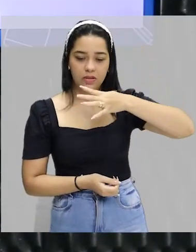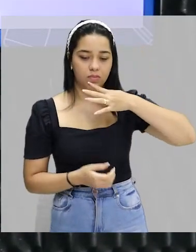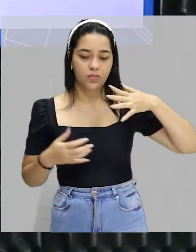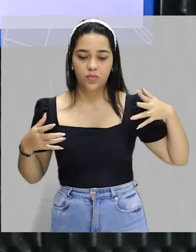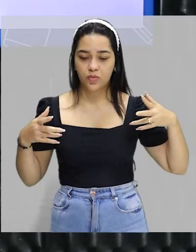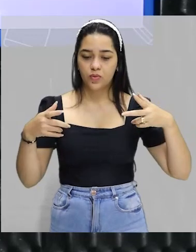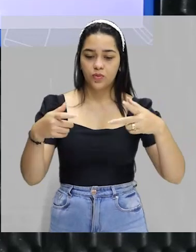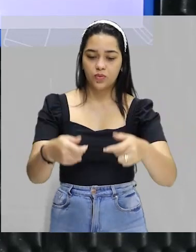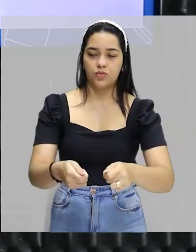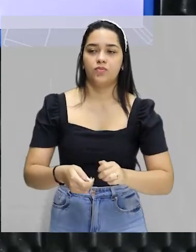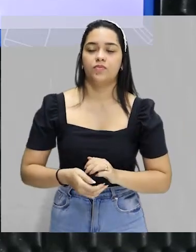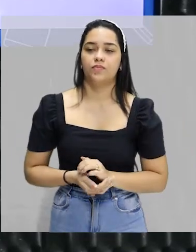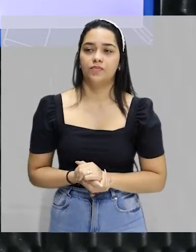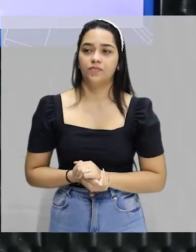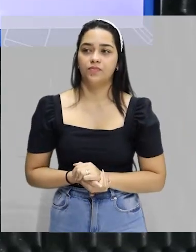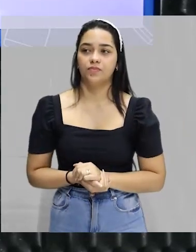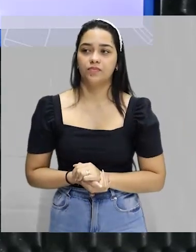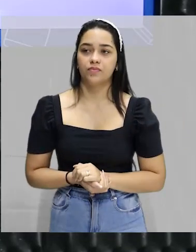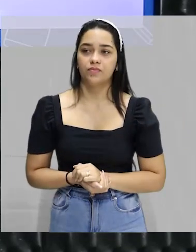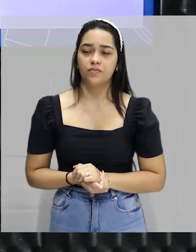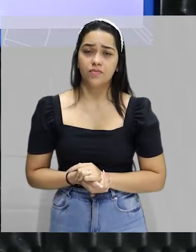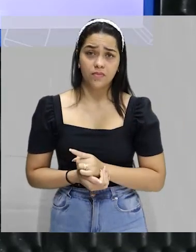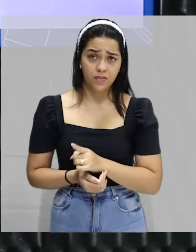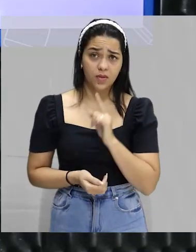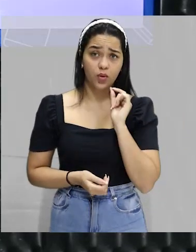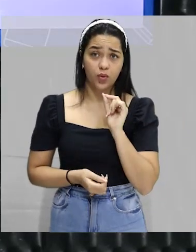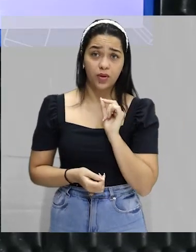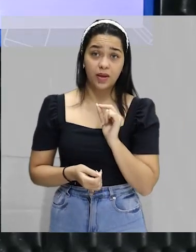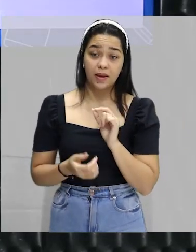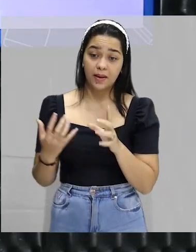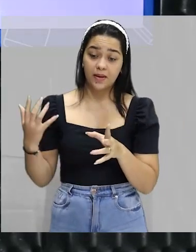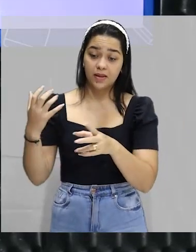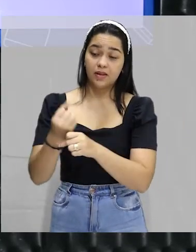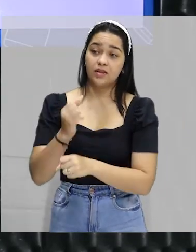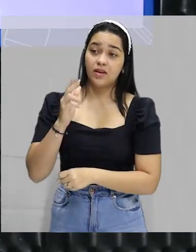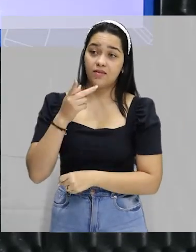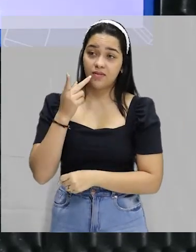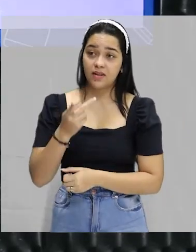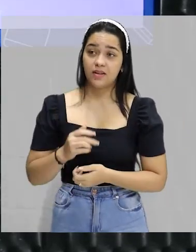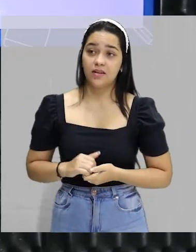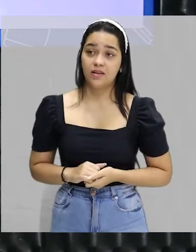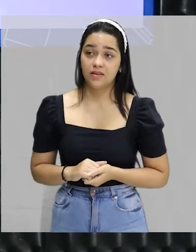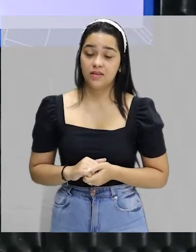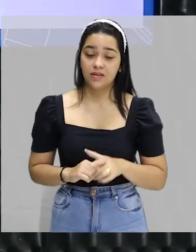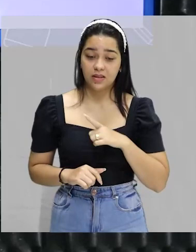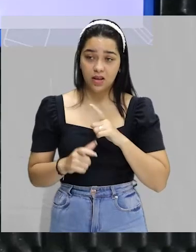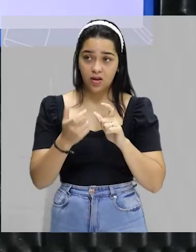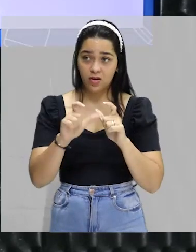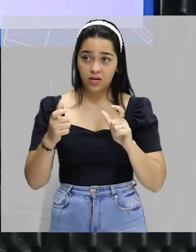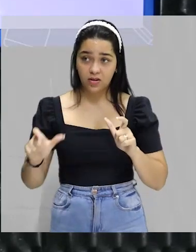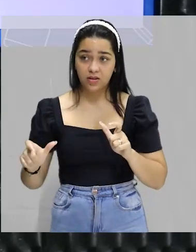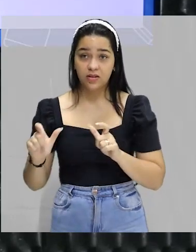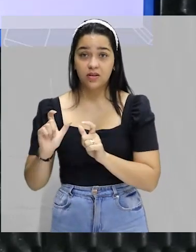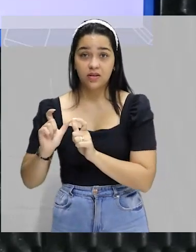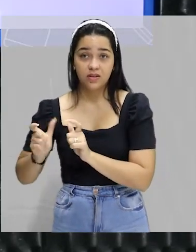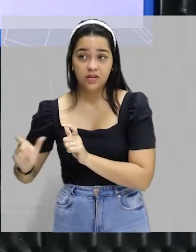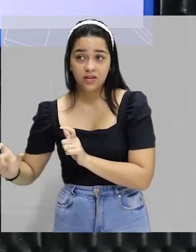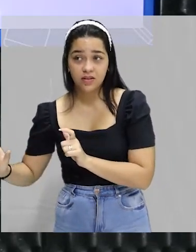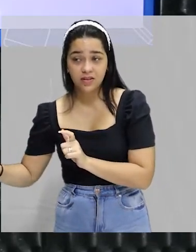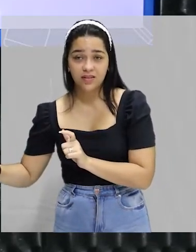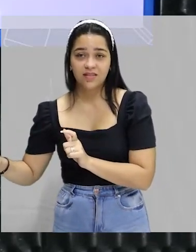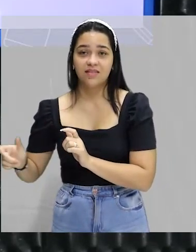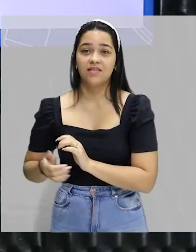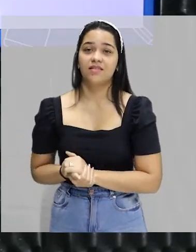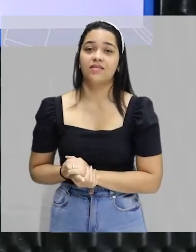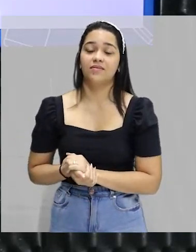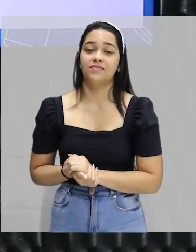todos. Isso aqui, gente, é o resultado que eu falei, ó. Pega a oração e taranã,